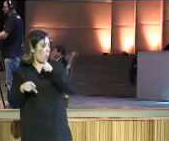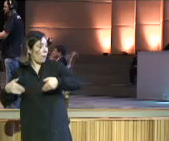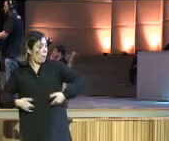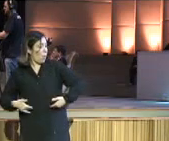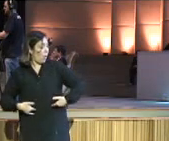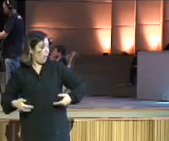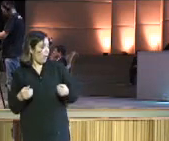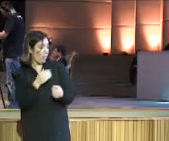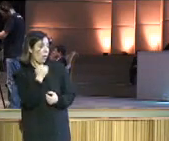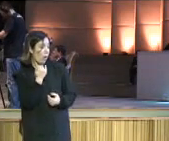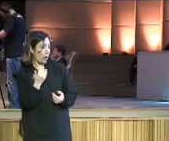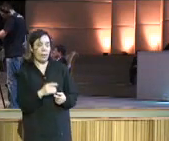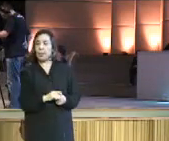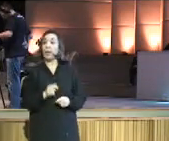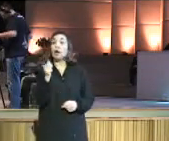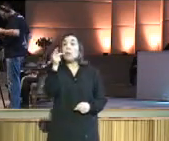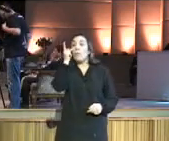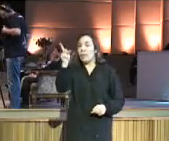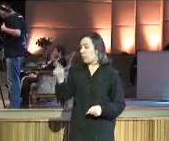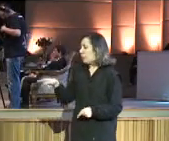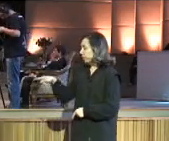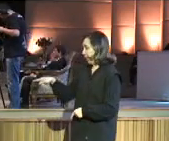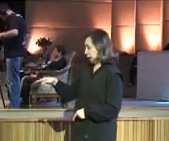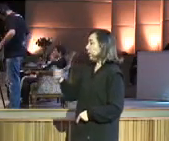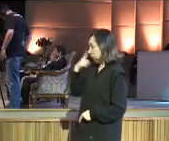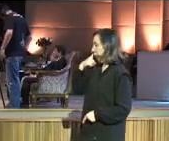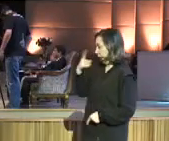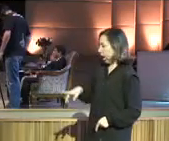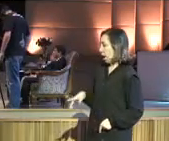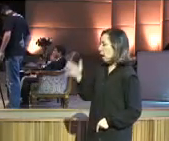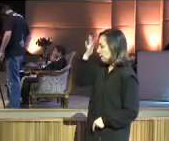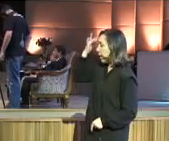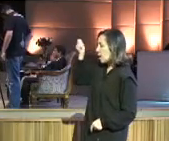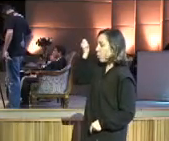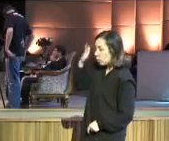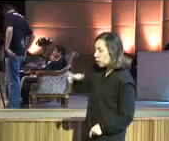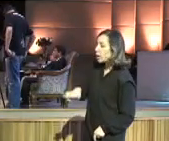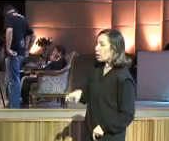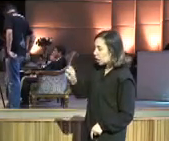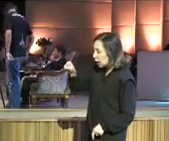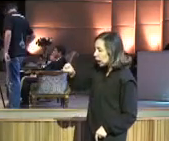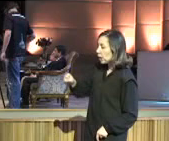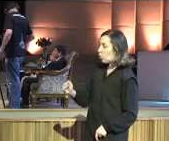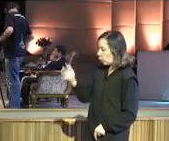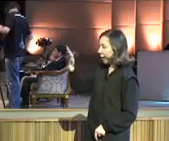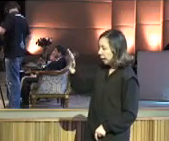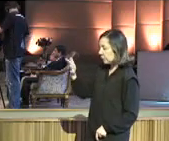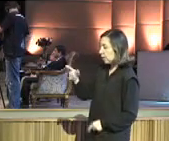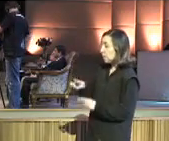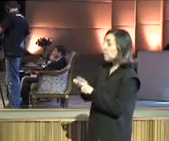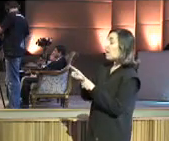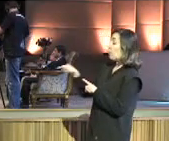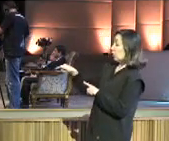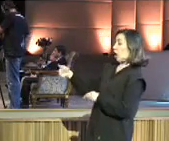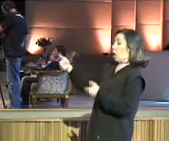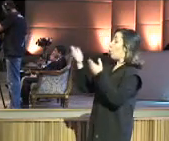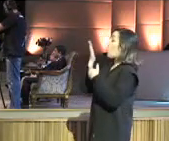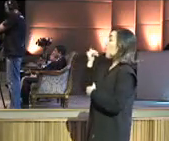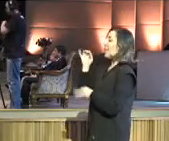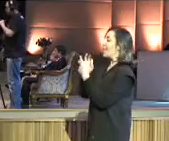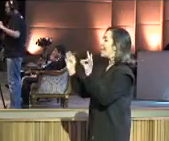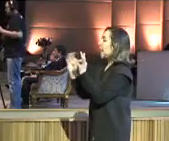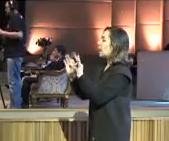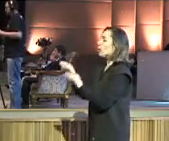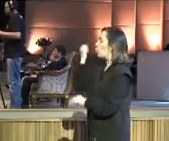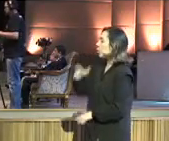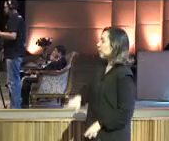poder desfrutar dessas coisas. E diz a Bíblia que os leprosos chegaram dizendo: olha,